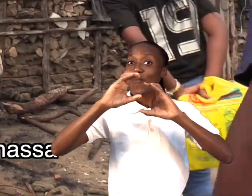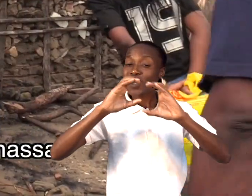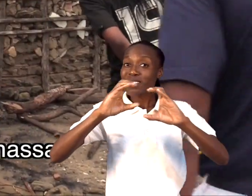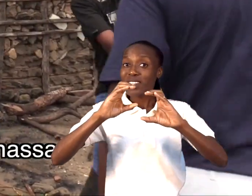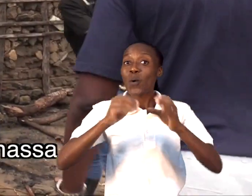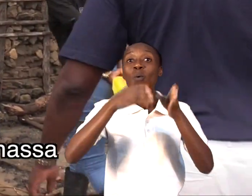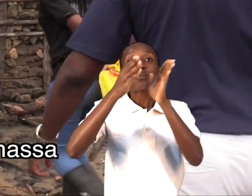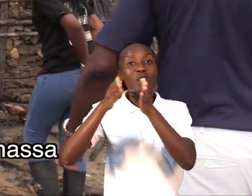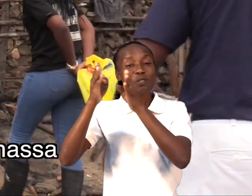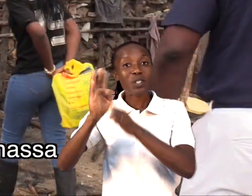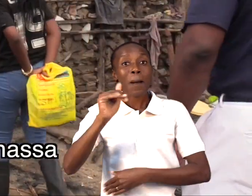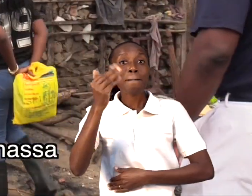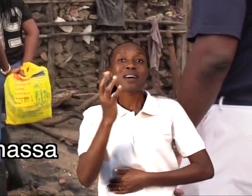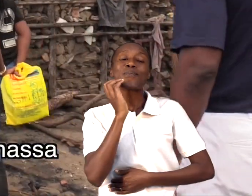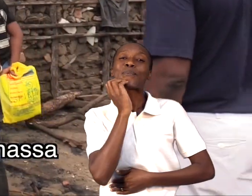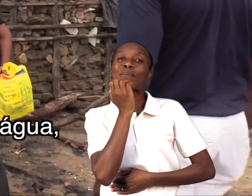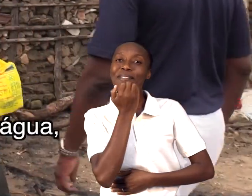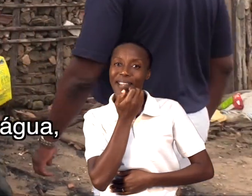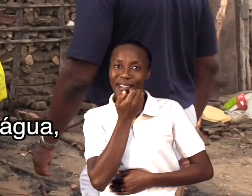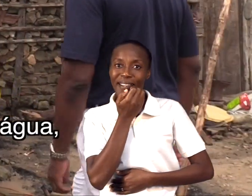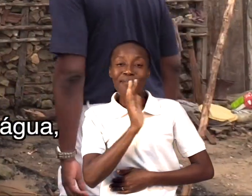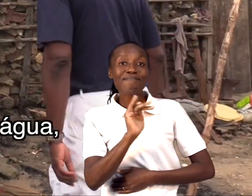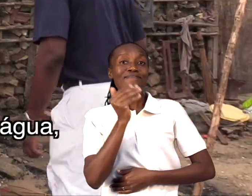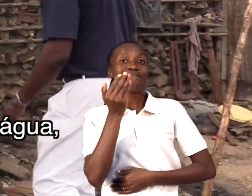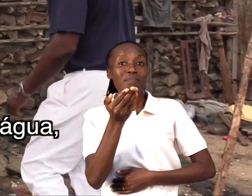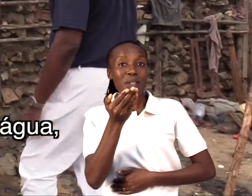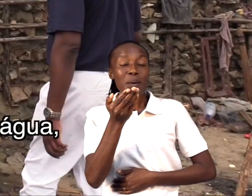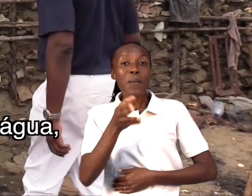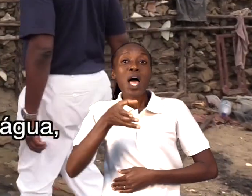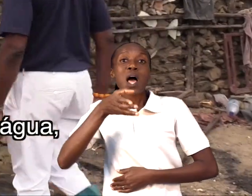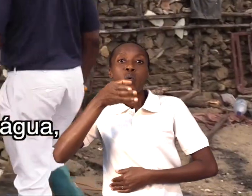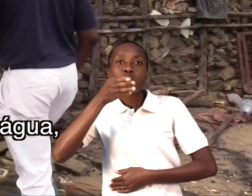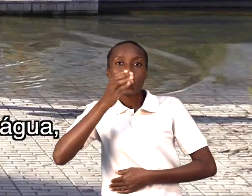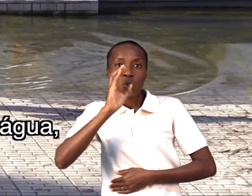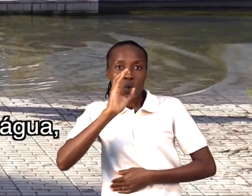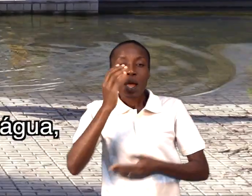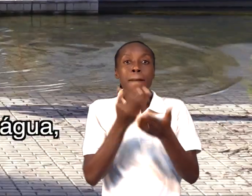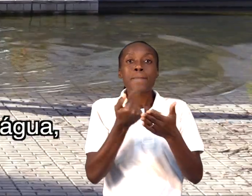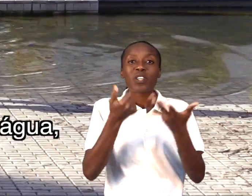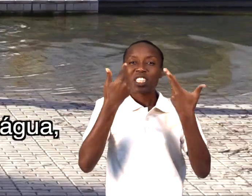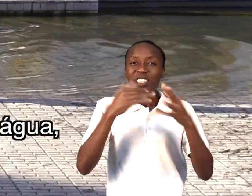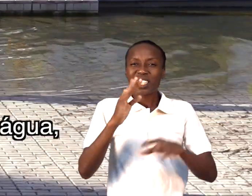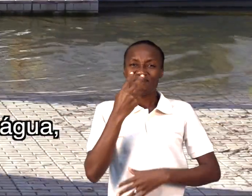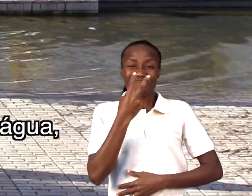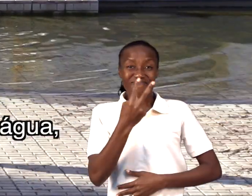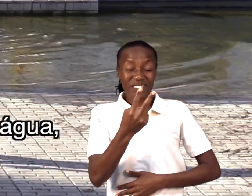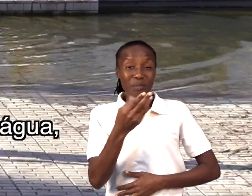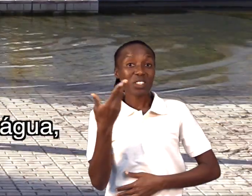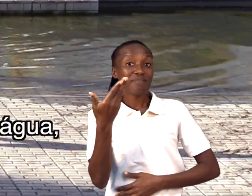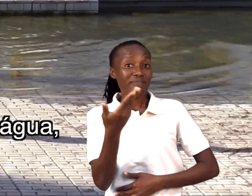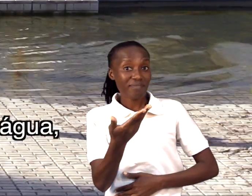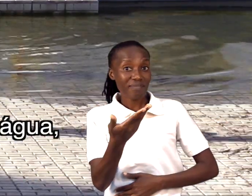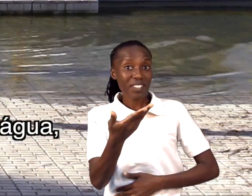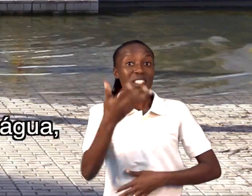envolverem na comunicação em massa para os cuidados a ter no consumo da água,